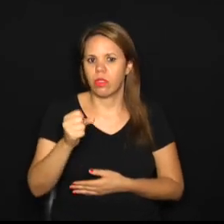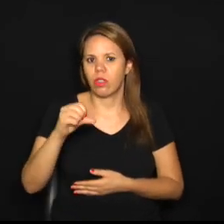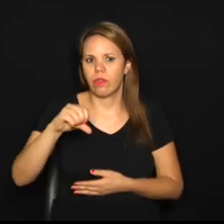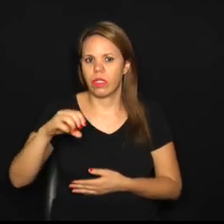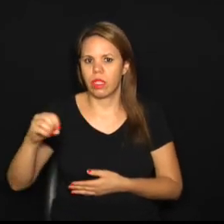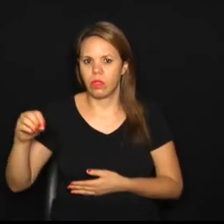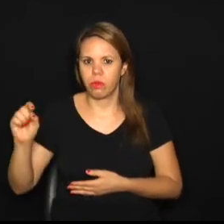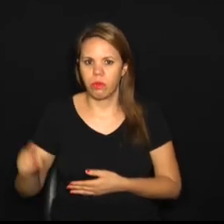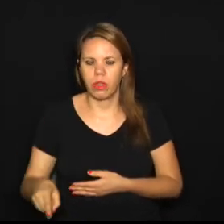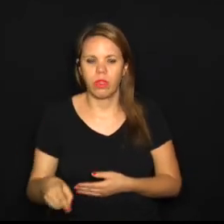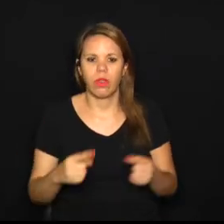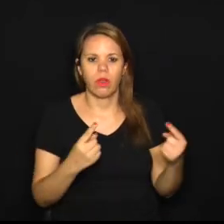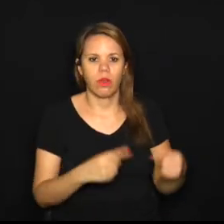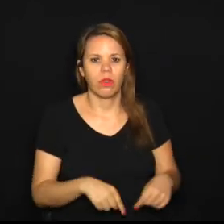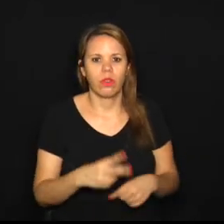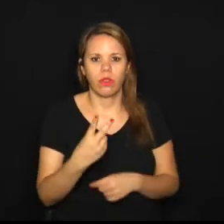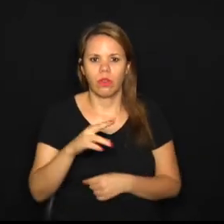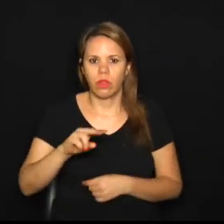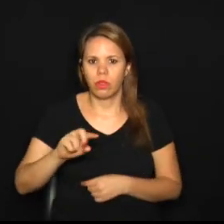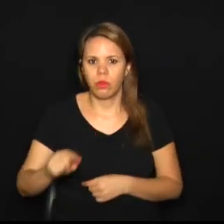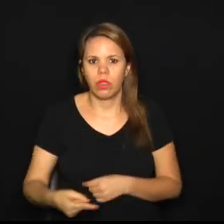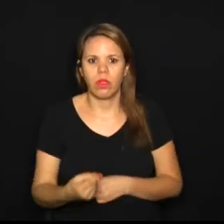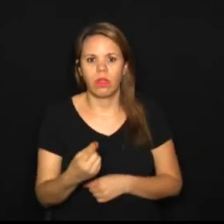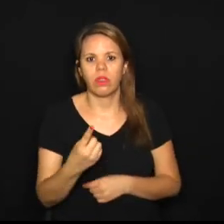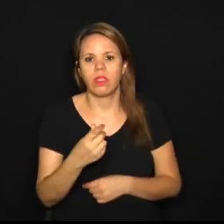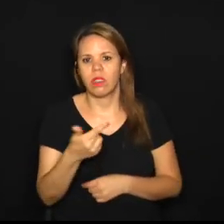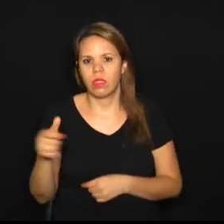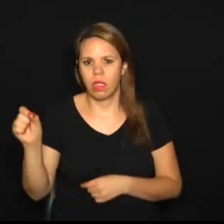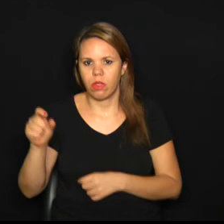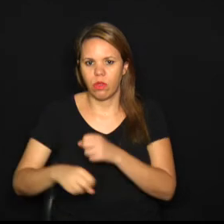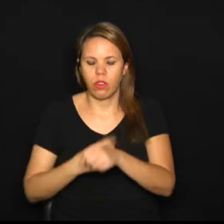2.818.900.000 contra 2.259.100.000 em